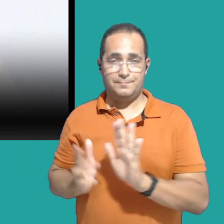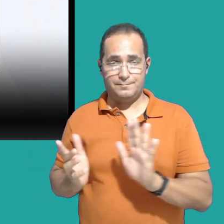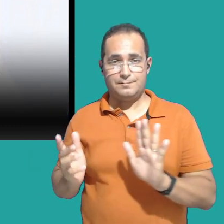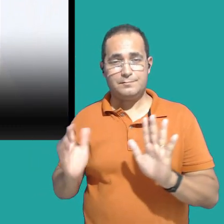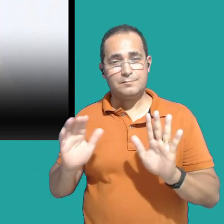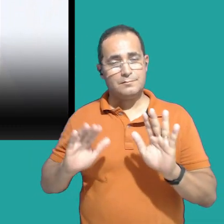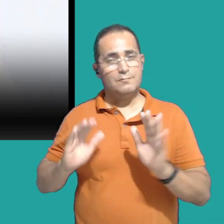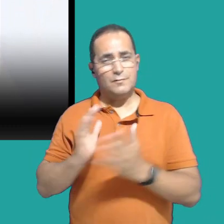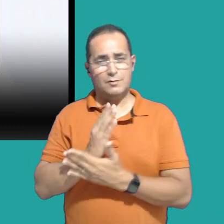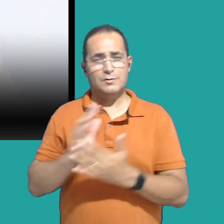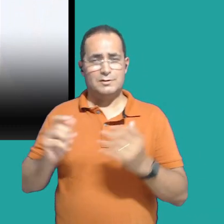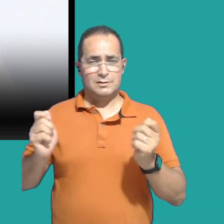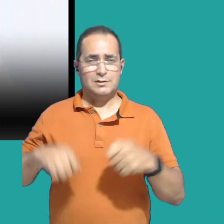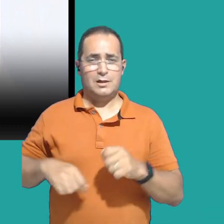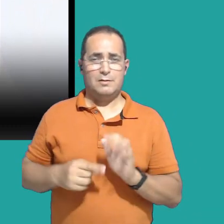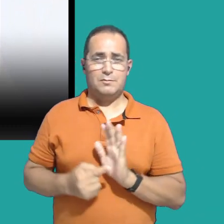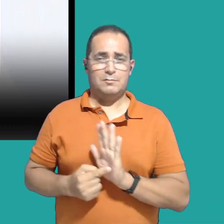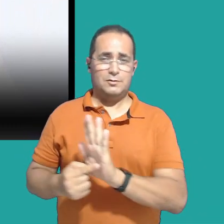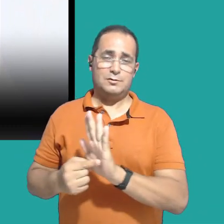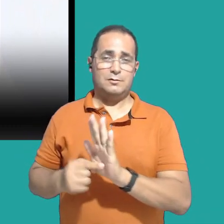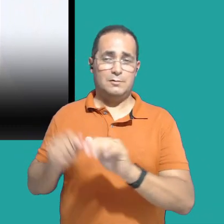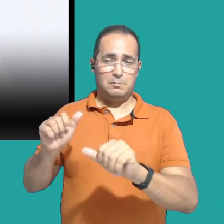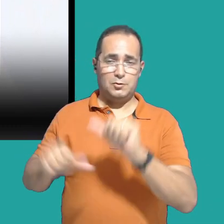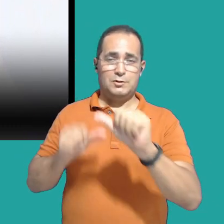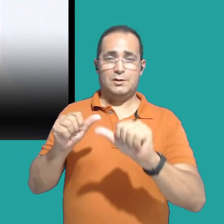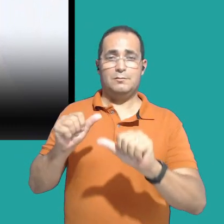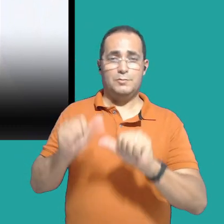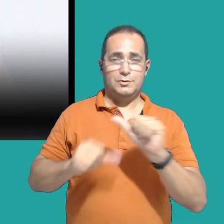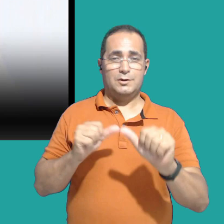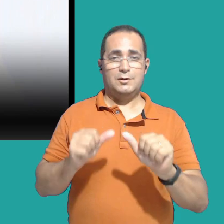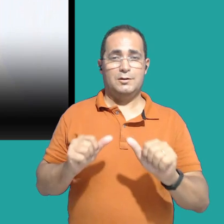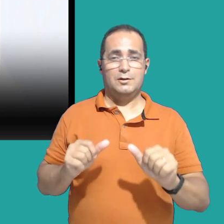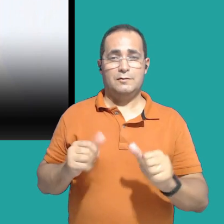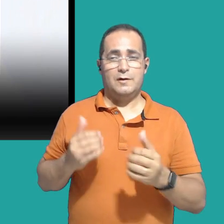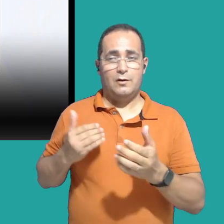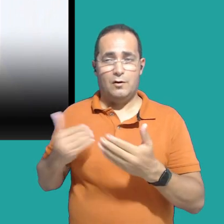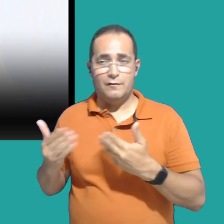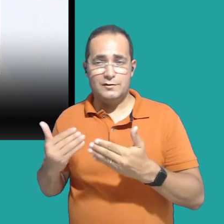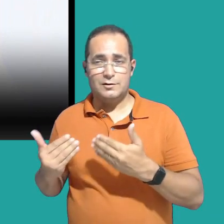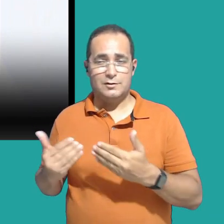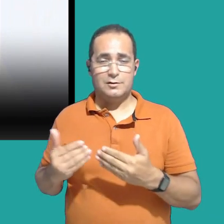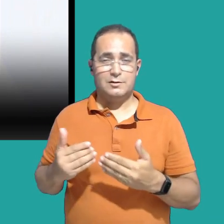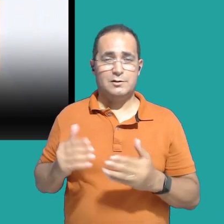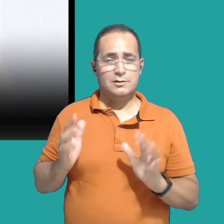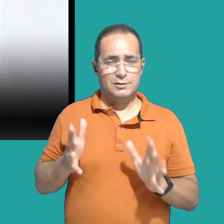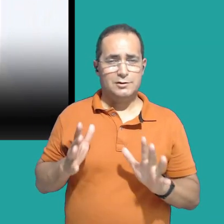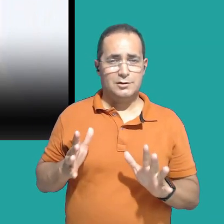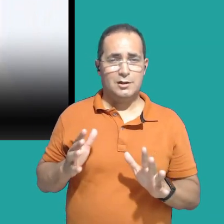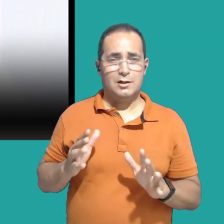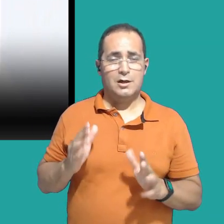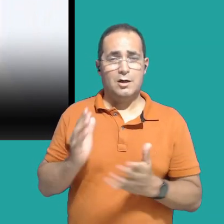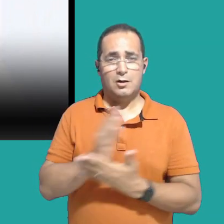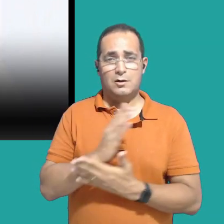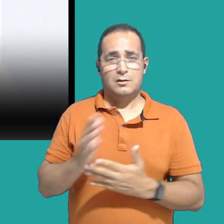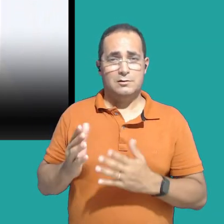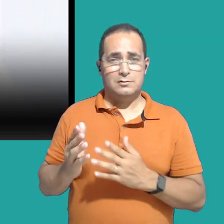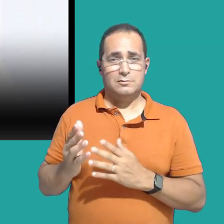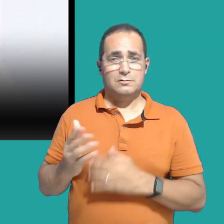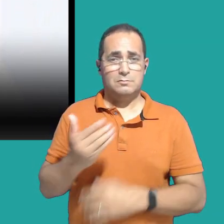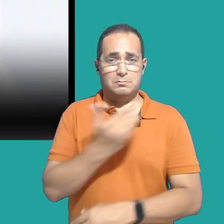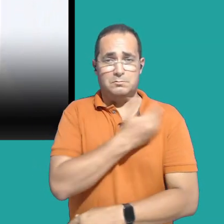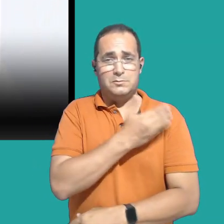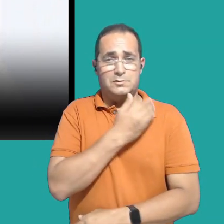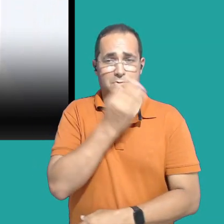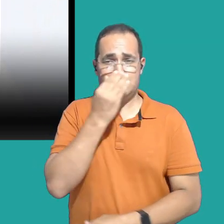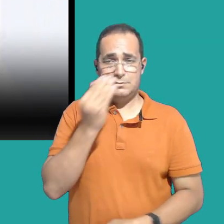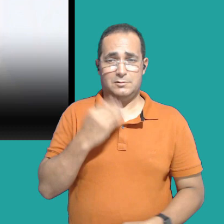eu vou mostrar. Então, são coisas que dá para você, no dia a dia, mudar. Né? Vai conversando com. Eu já passei algumas situações de